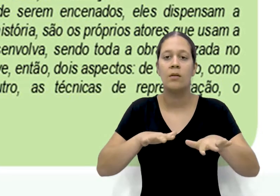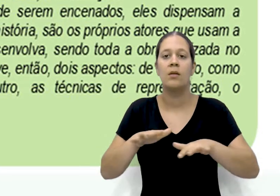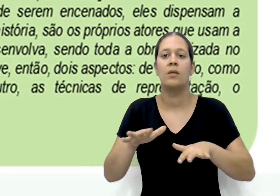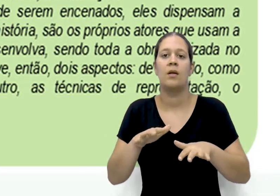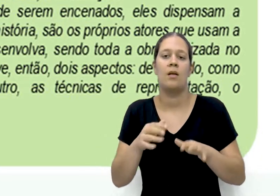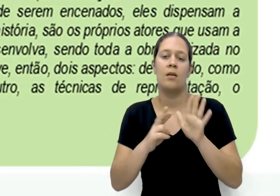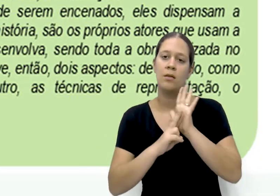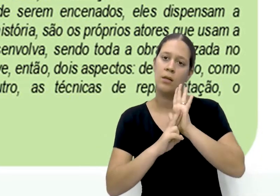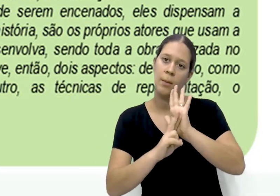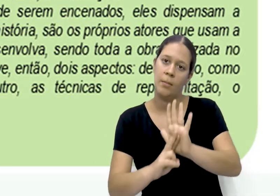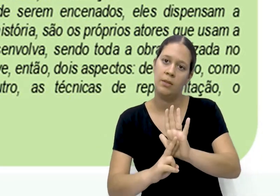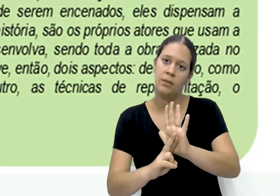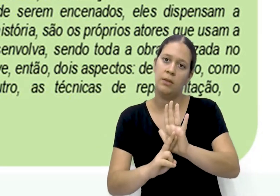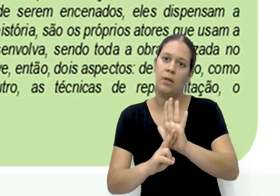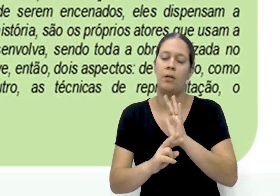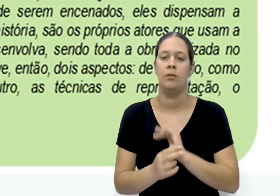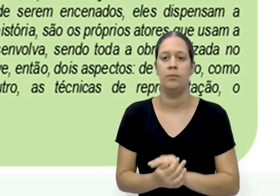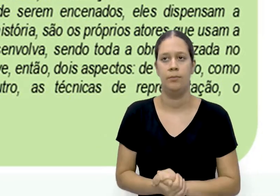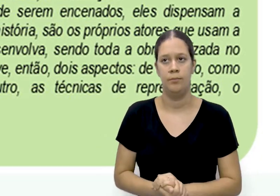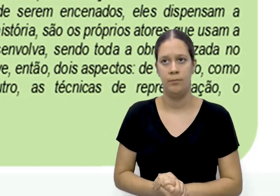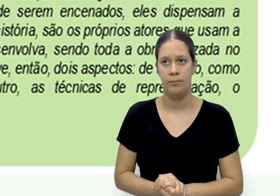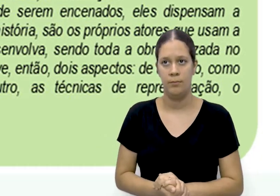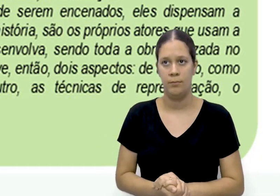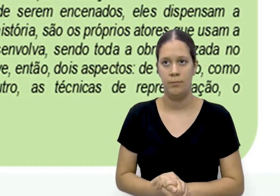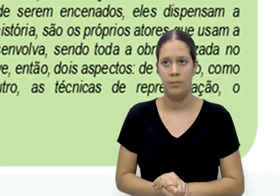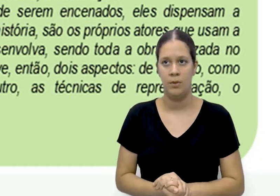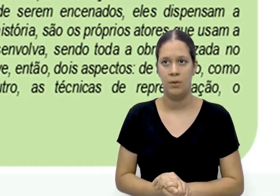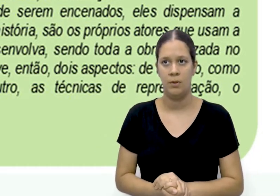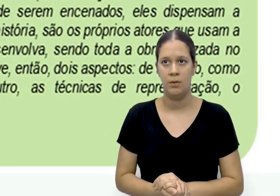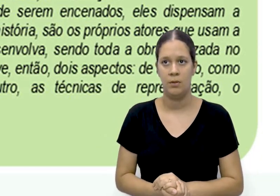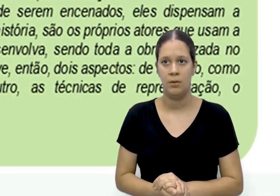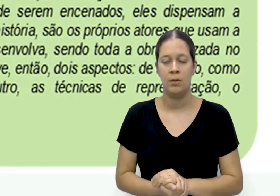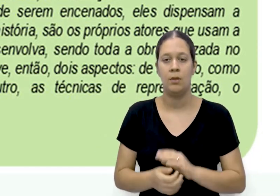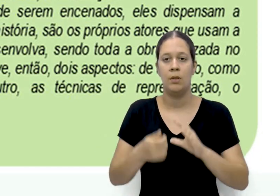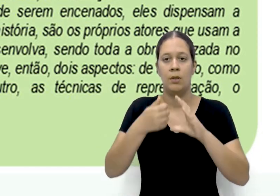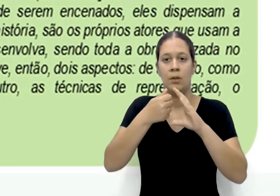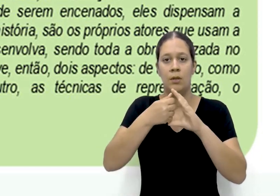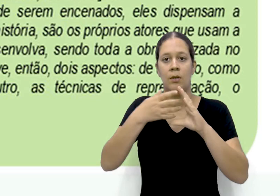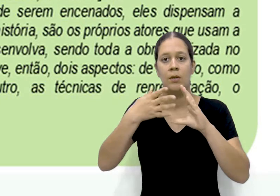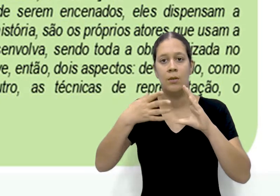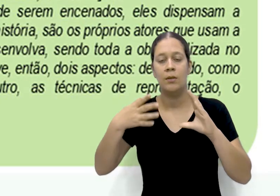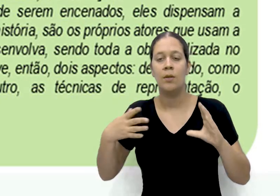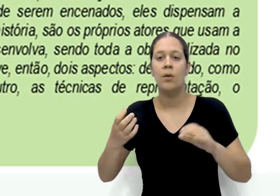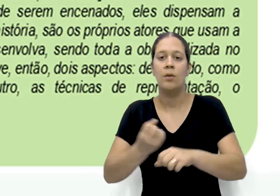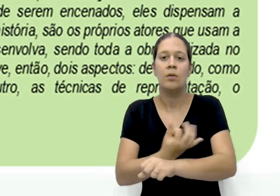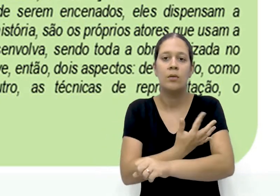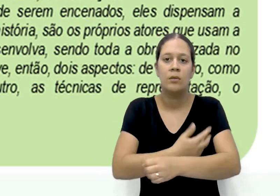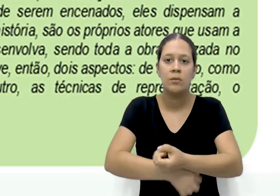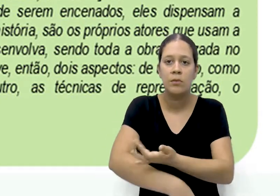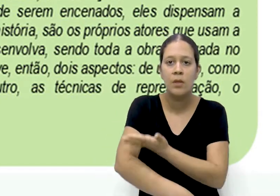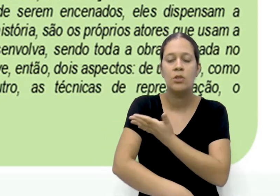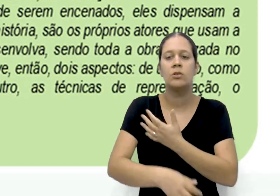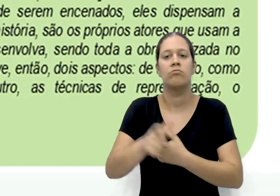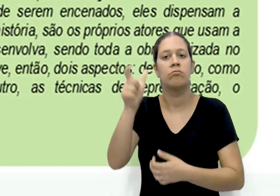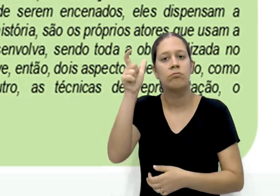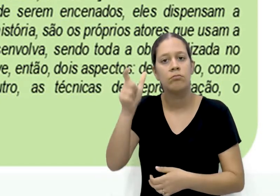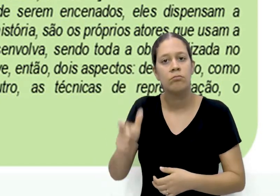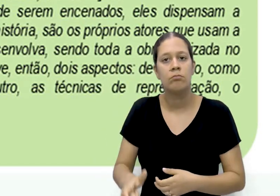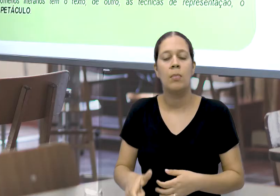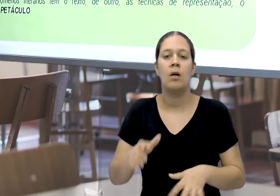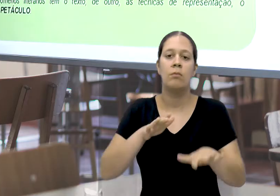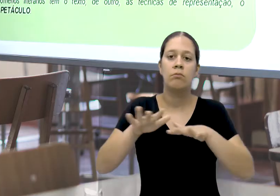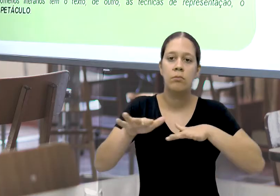encenação. Personagens, pessoa sou eu. Persona é uma figura que eu crio e só eu